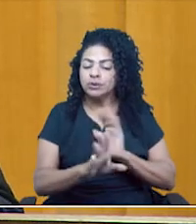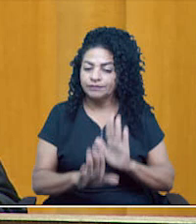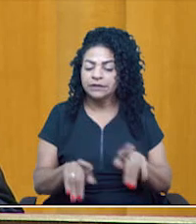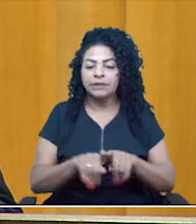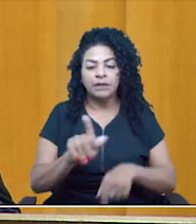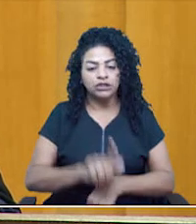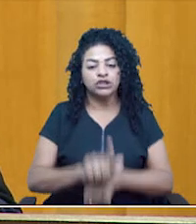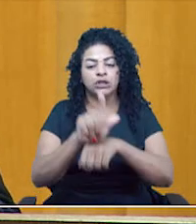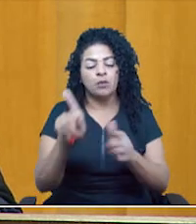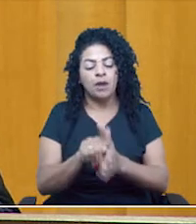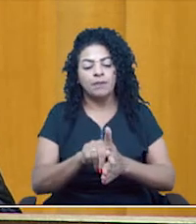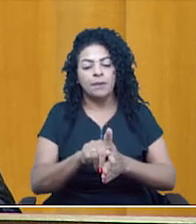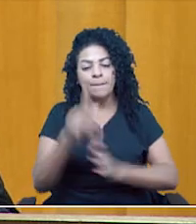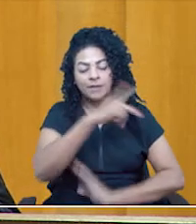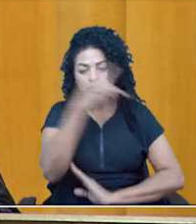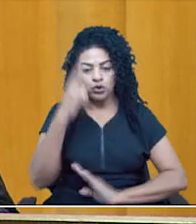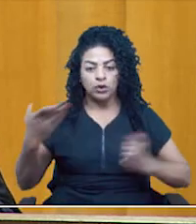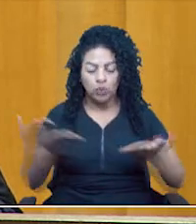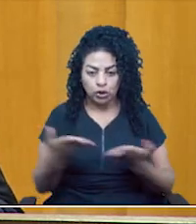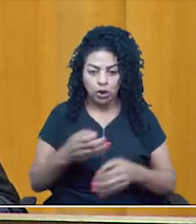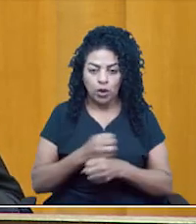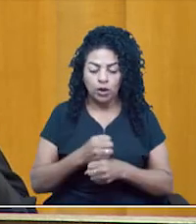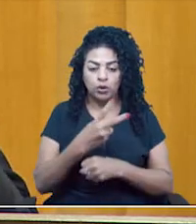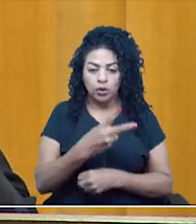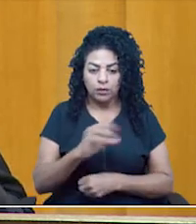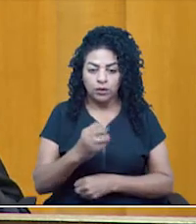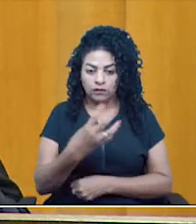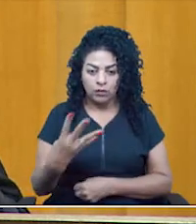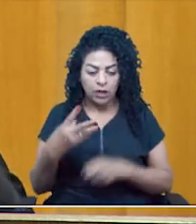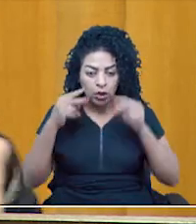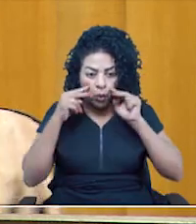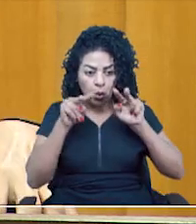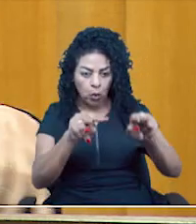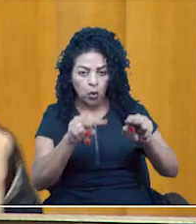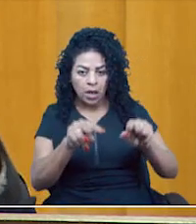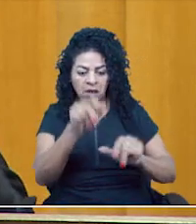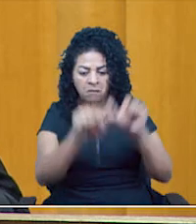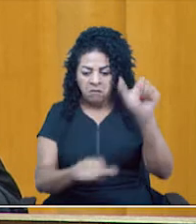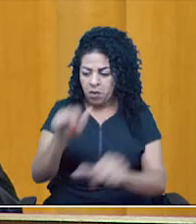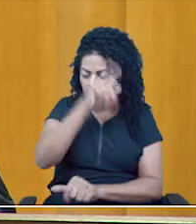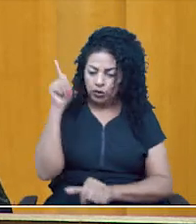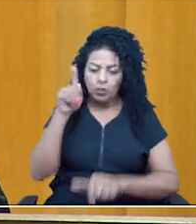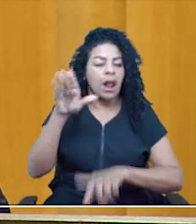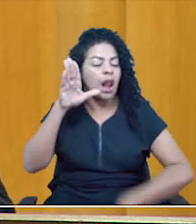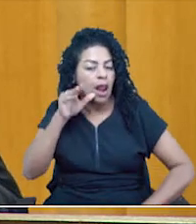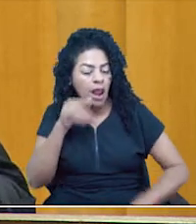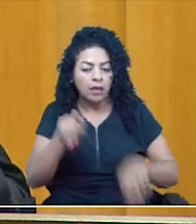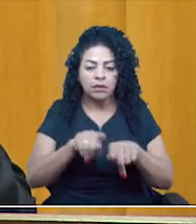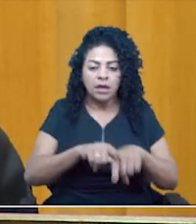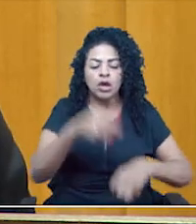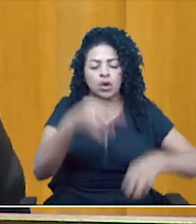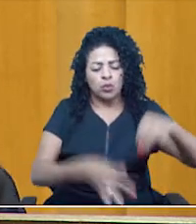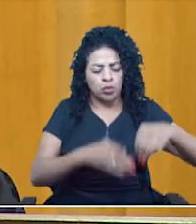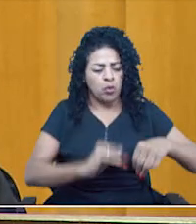em 2024, não pode olhar para os trabalhadores da justiça, eu digo os magistrados, servidores, terceirizados, etc.,